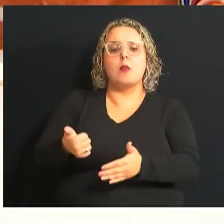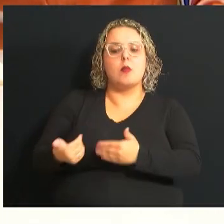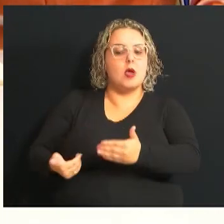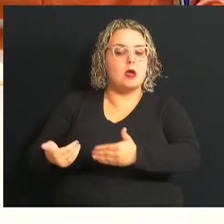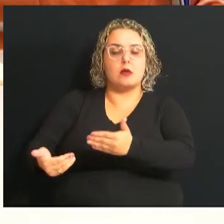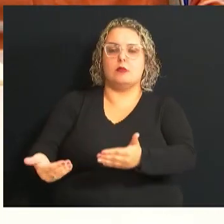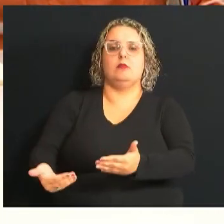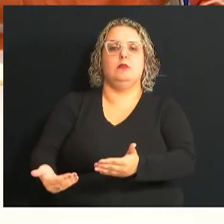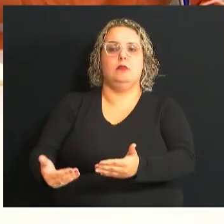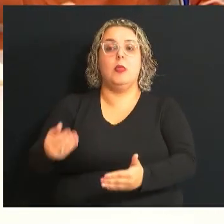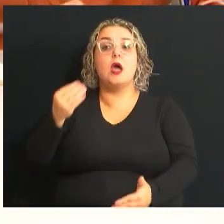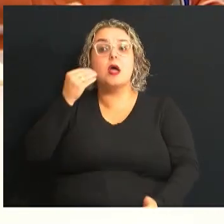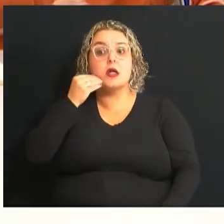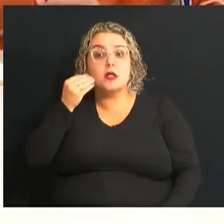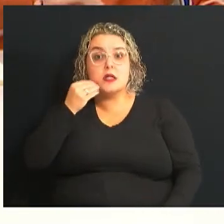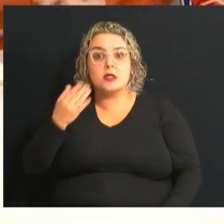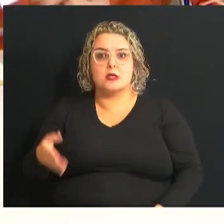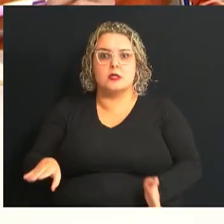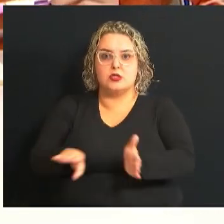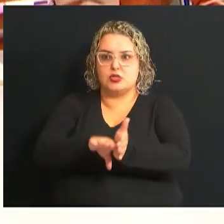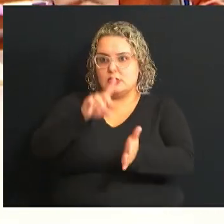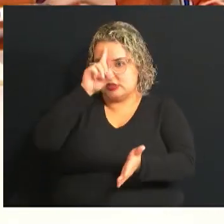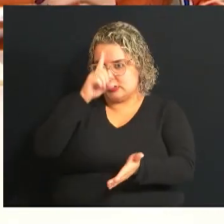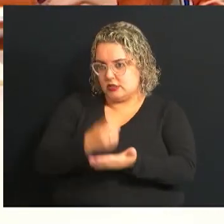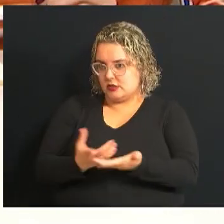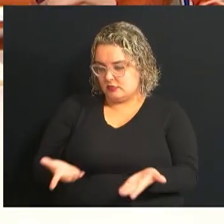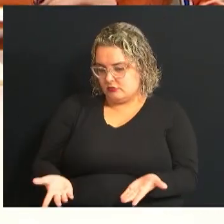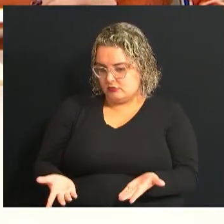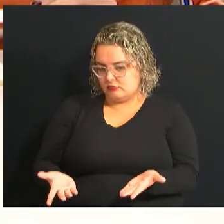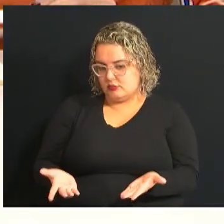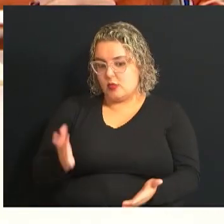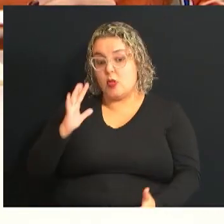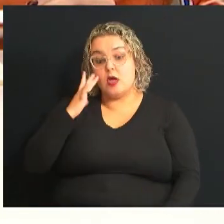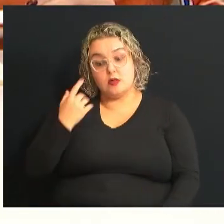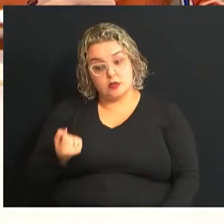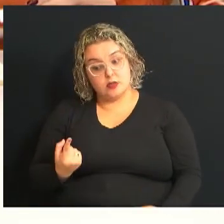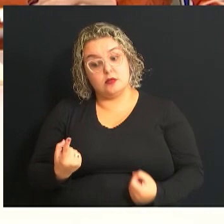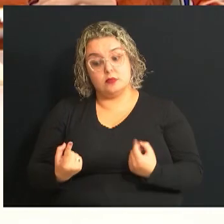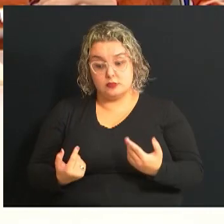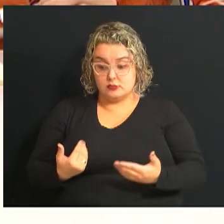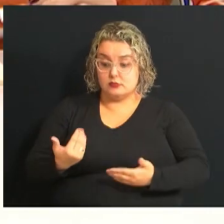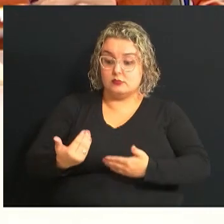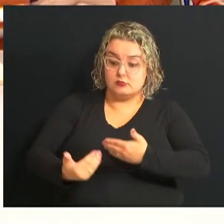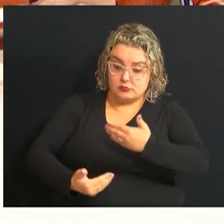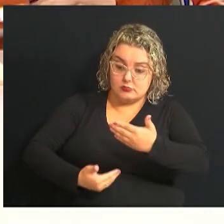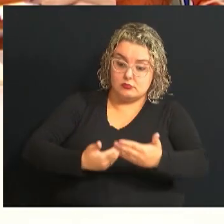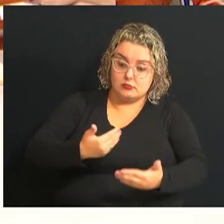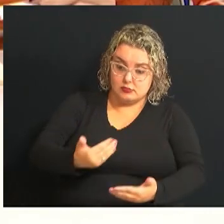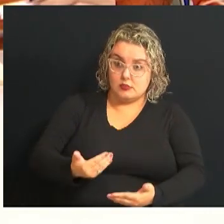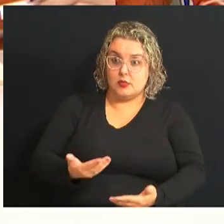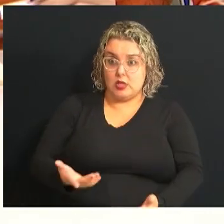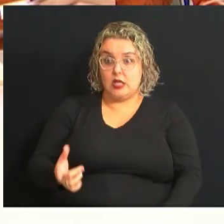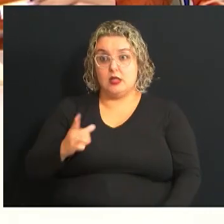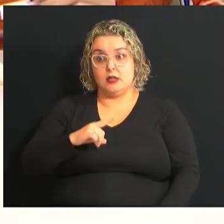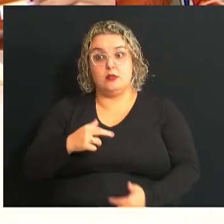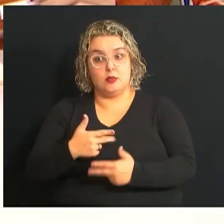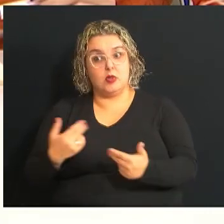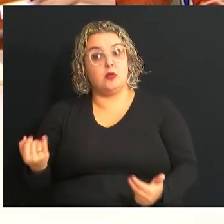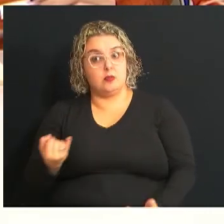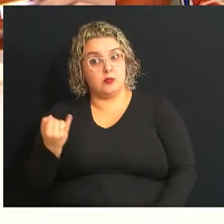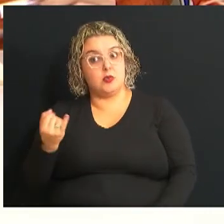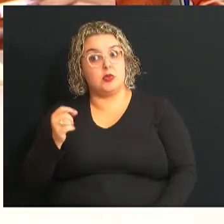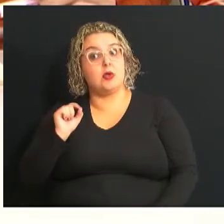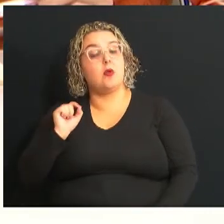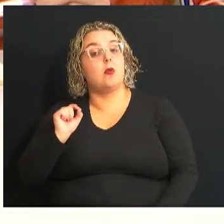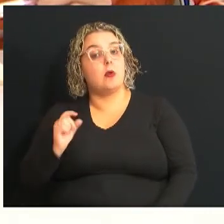para tentar chegar aí nessa decisão? Acho que são alguns passos, né? Acho que tem uma coisa importantíssima que é